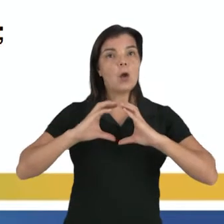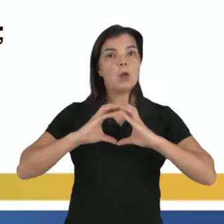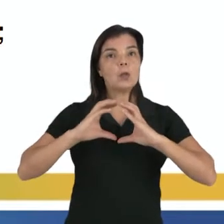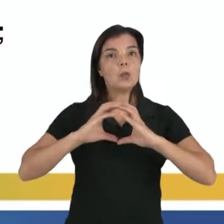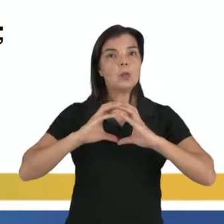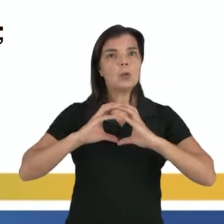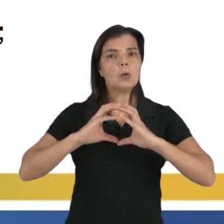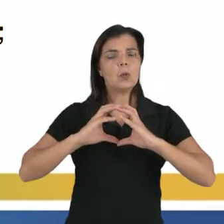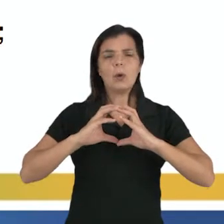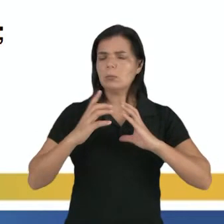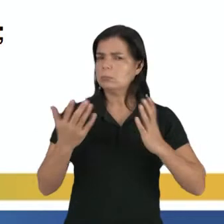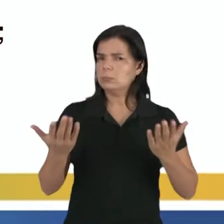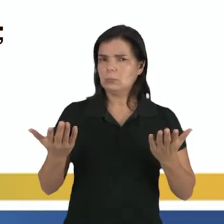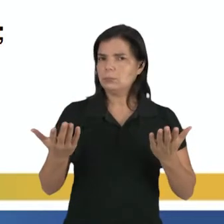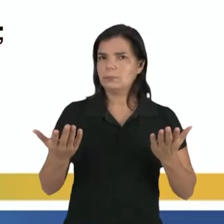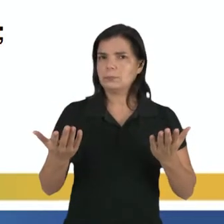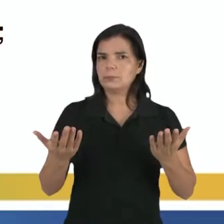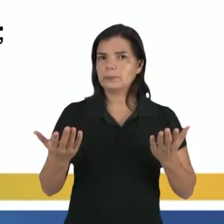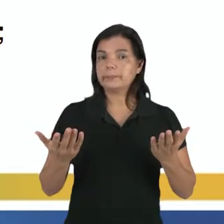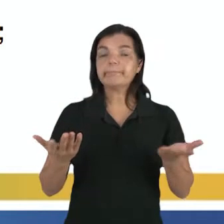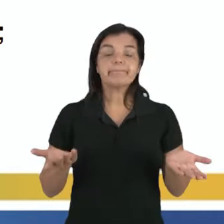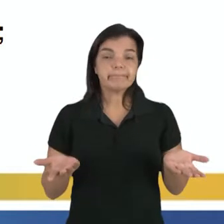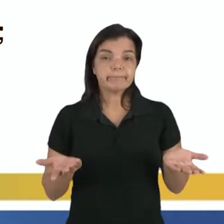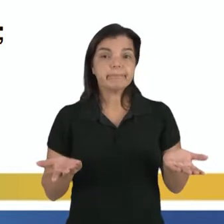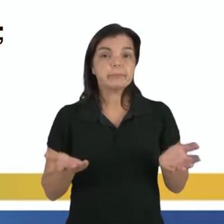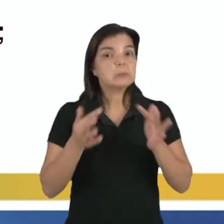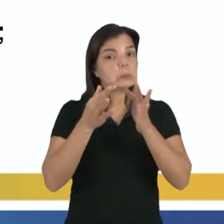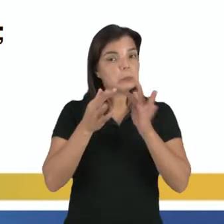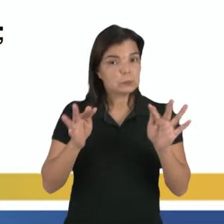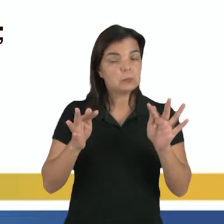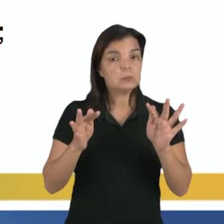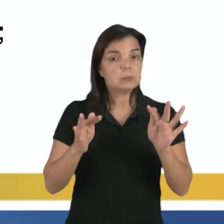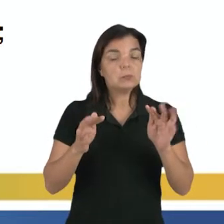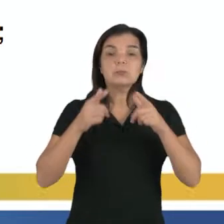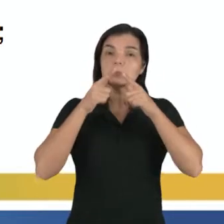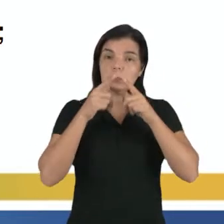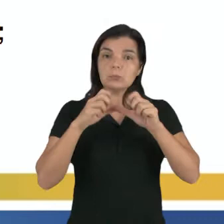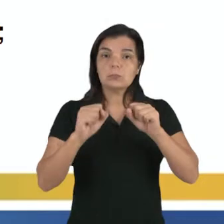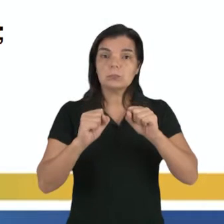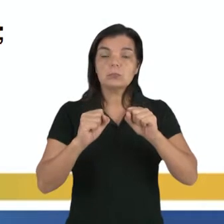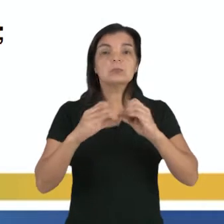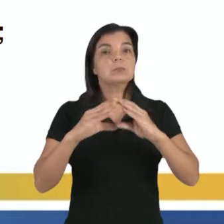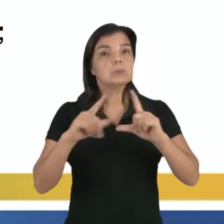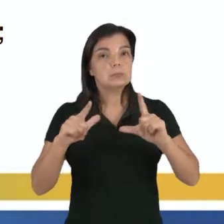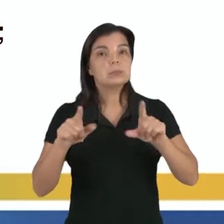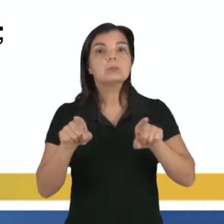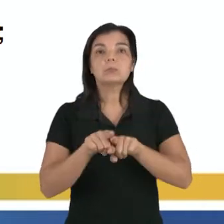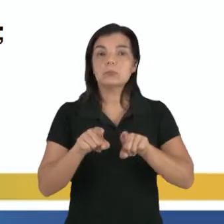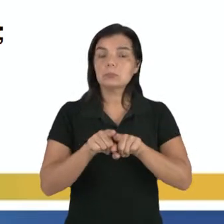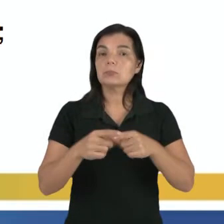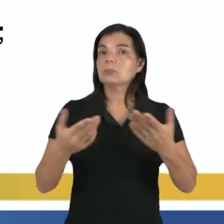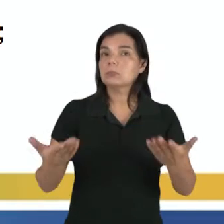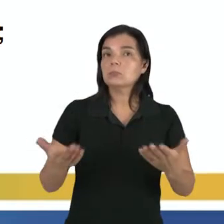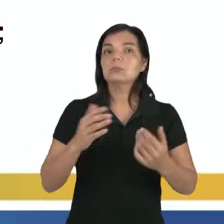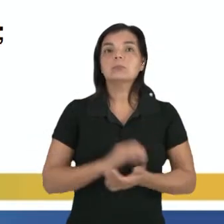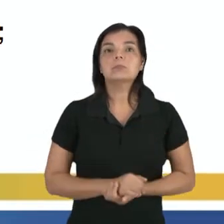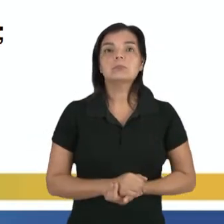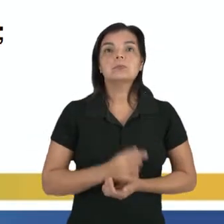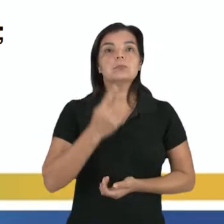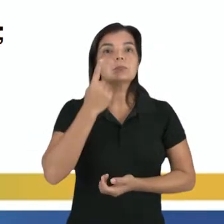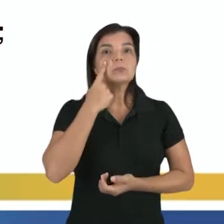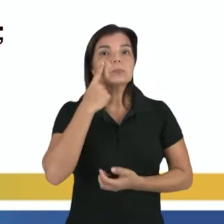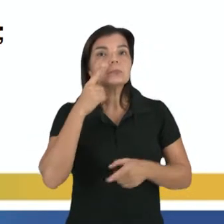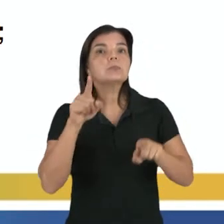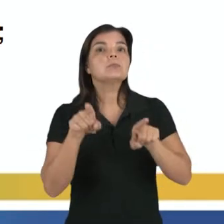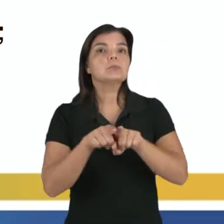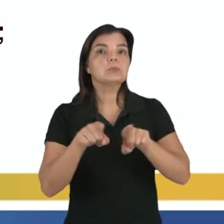certo? Essa é uma frase dentro da linguagem lógica, né? Porque eu estou colocando